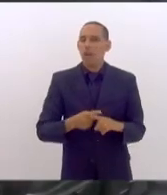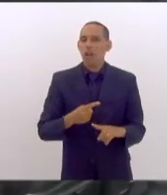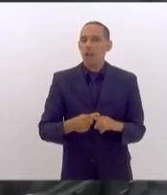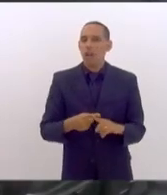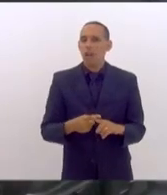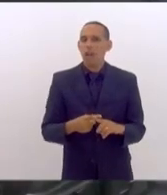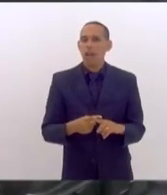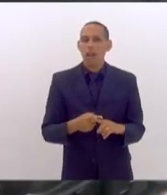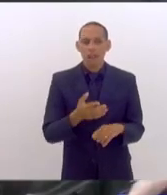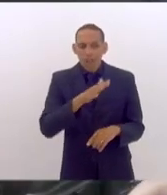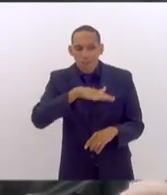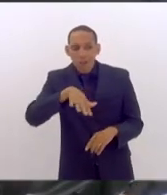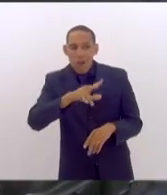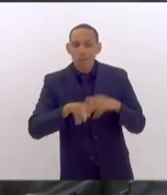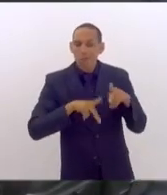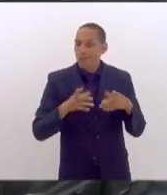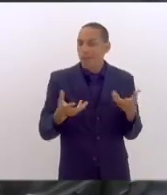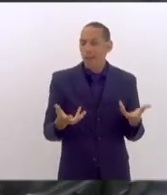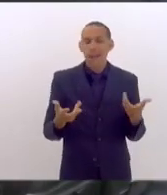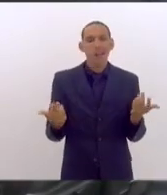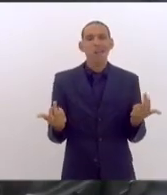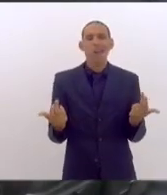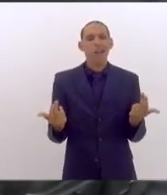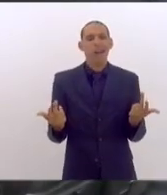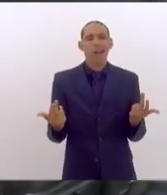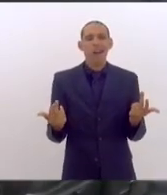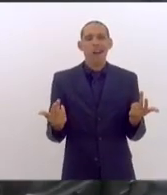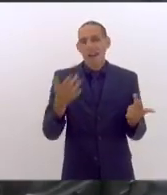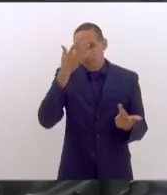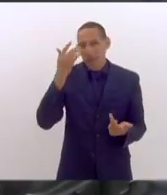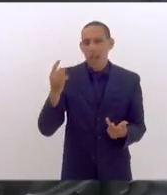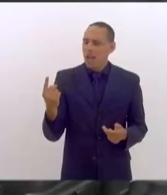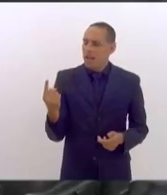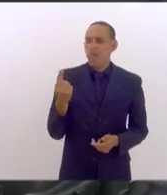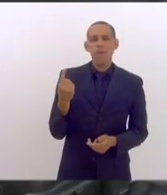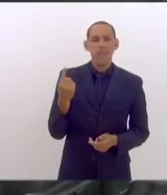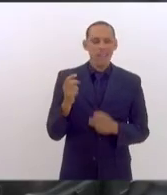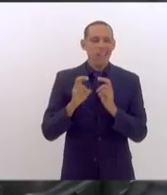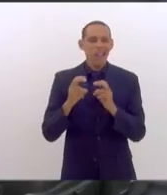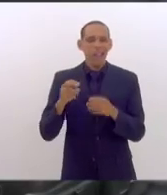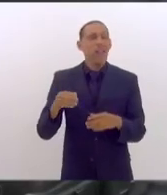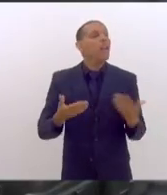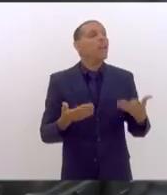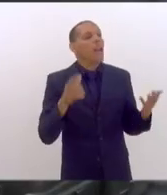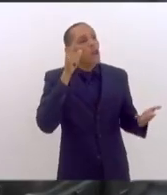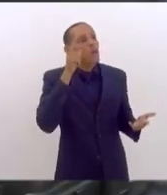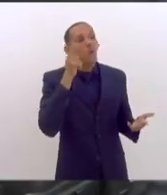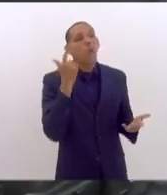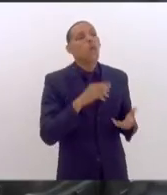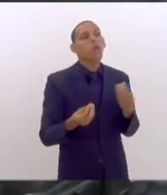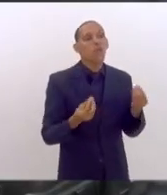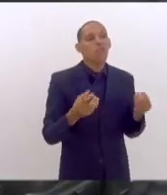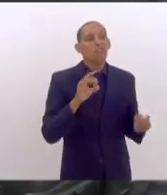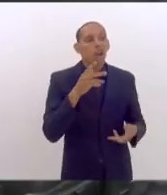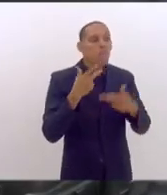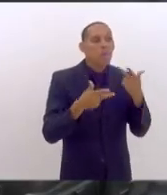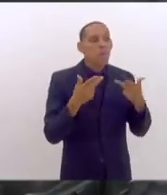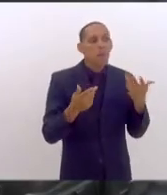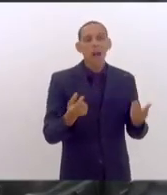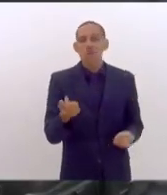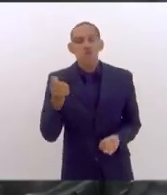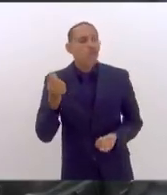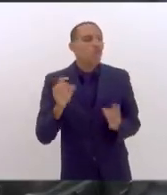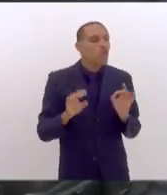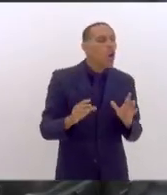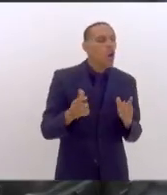porque isso que a população espera da agência para os Paulo quando me param não tem me pergunta e não sei aí como é que ficou ficou só na na questão